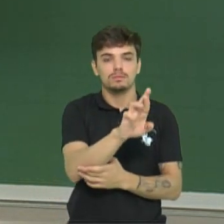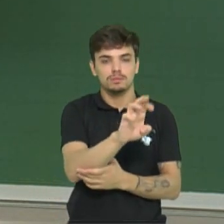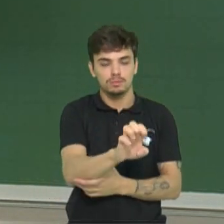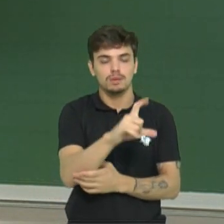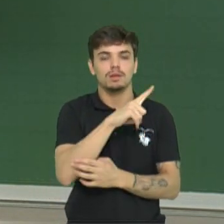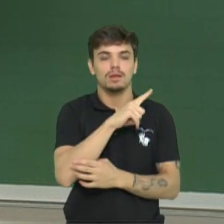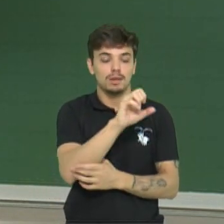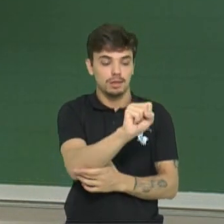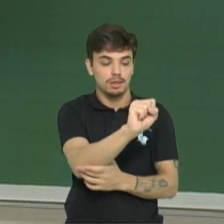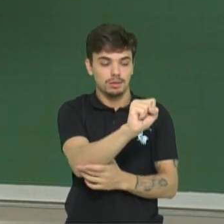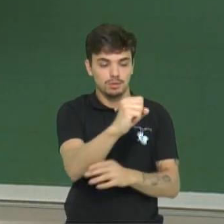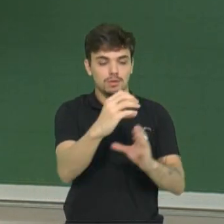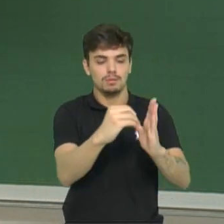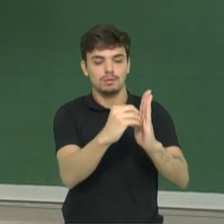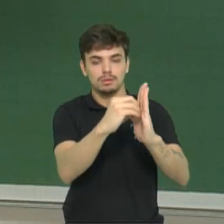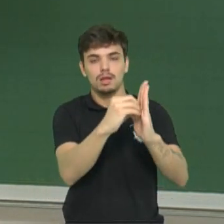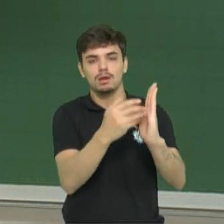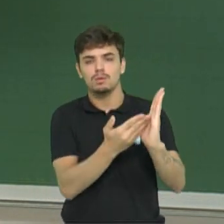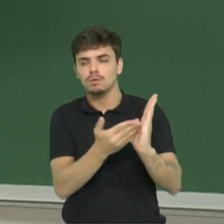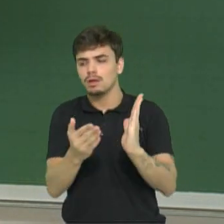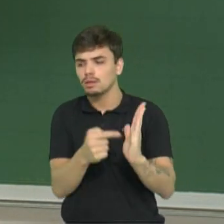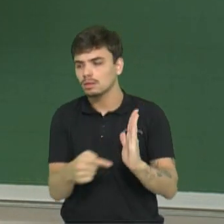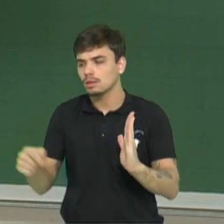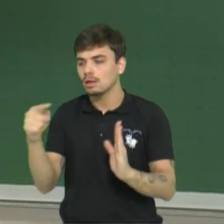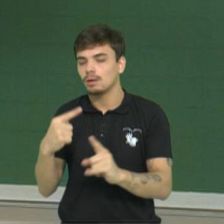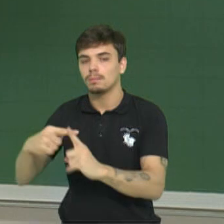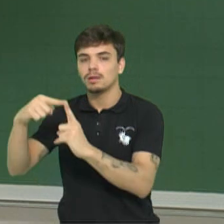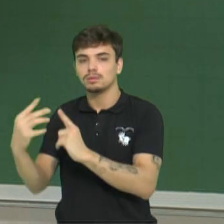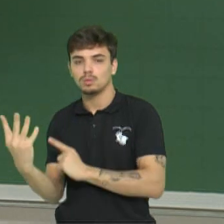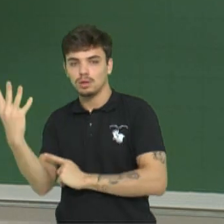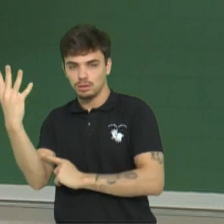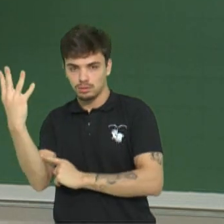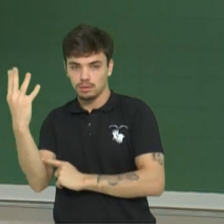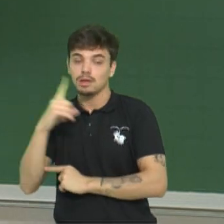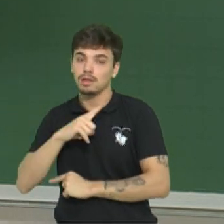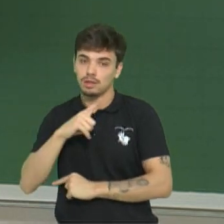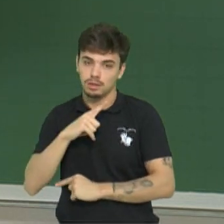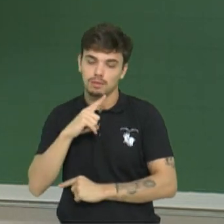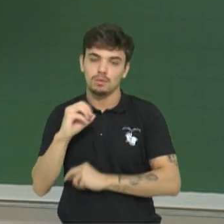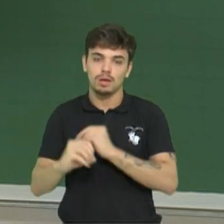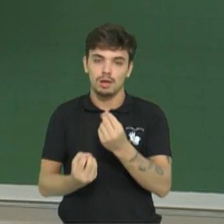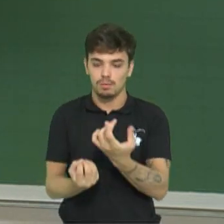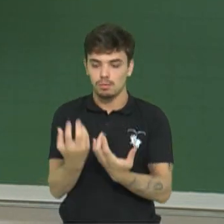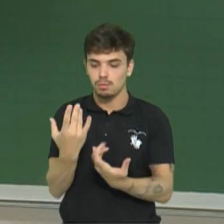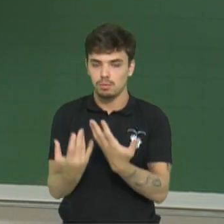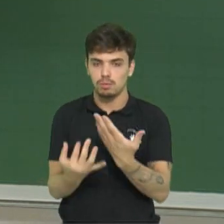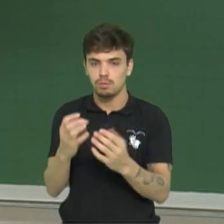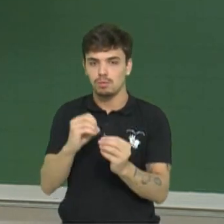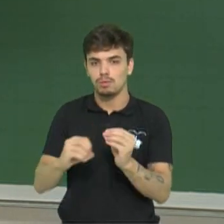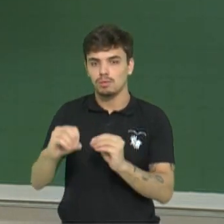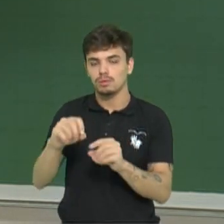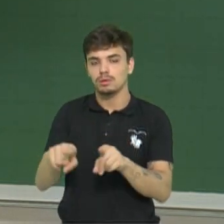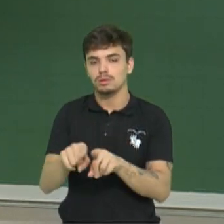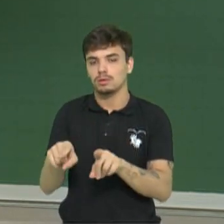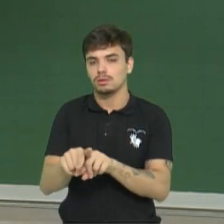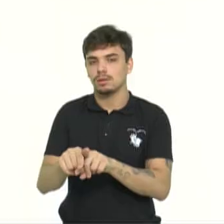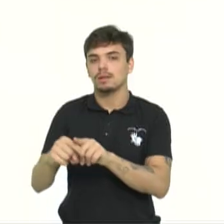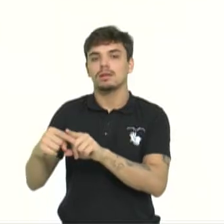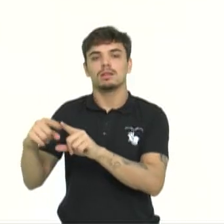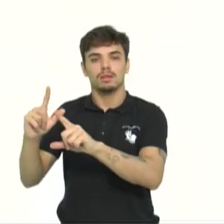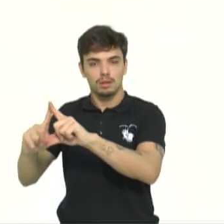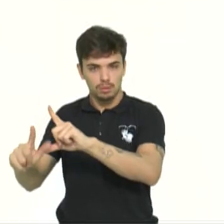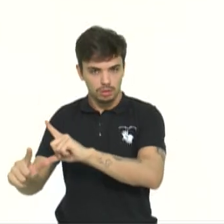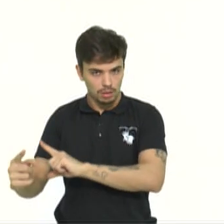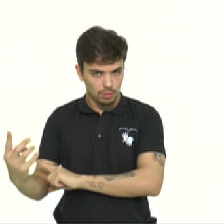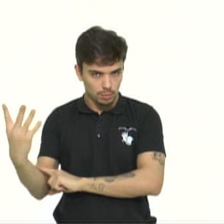de 0 e foi lá para outra substância, mais 4. E ele teve uma oxidação, um delta NOX de 4.